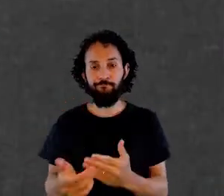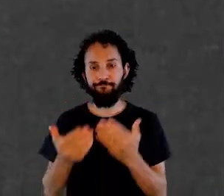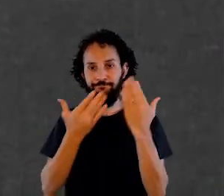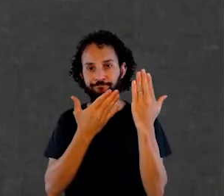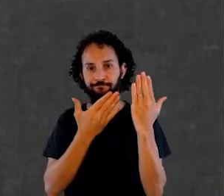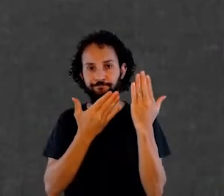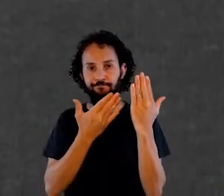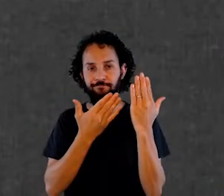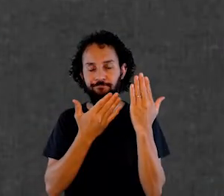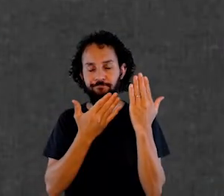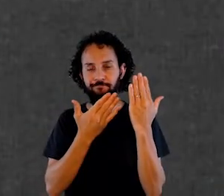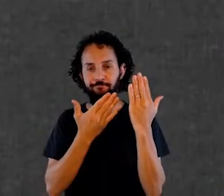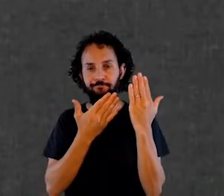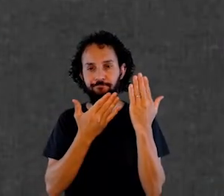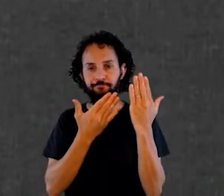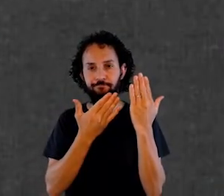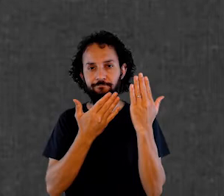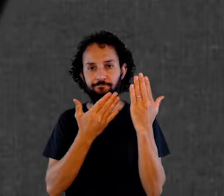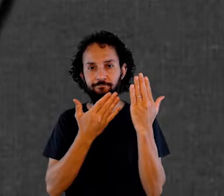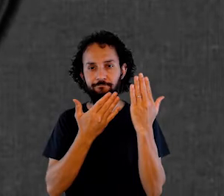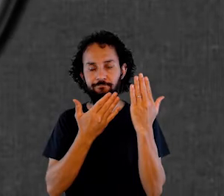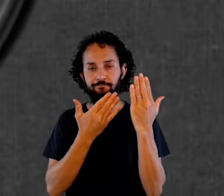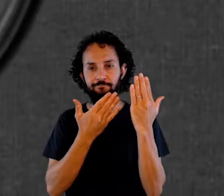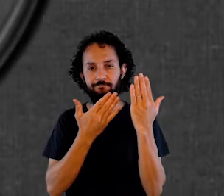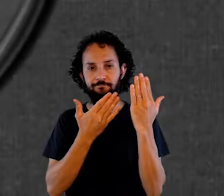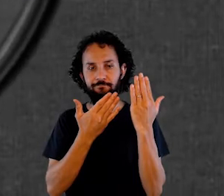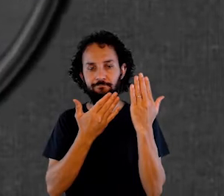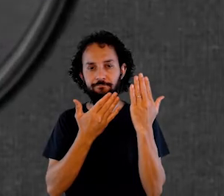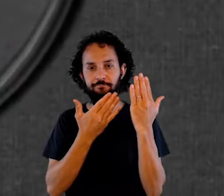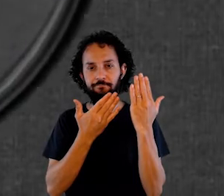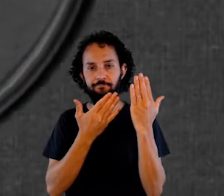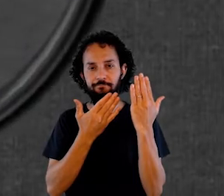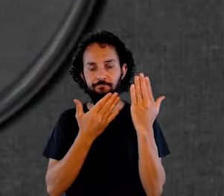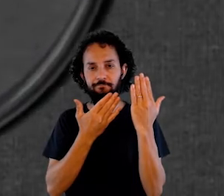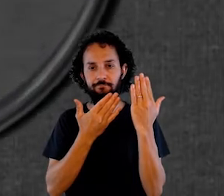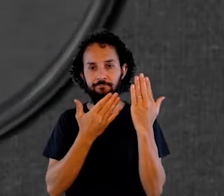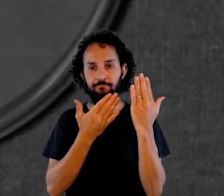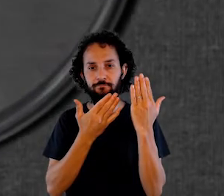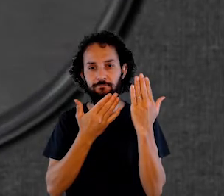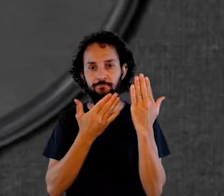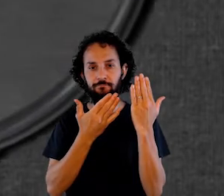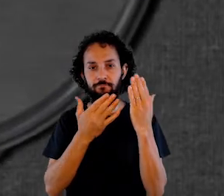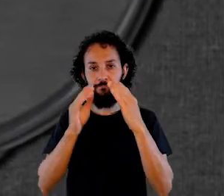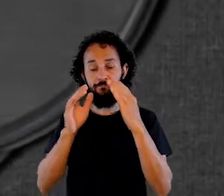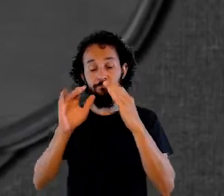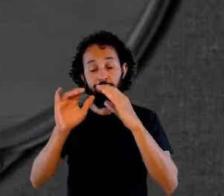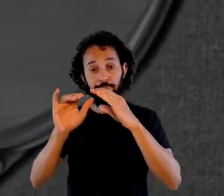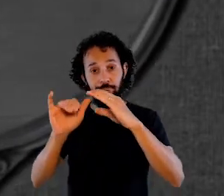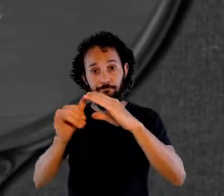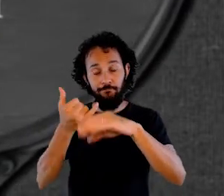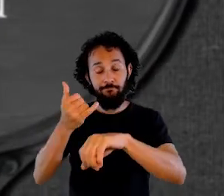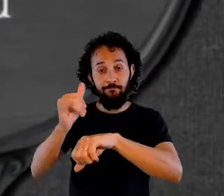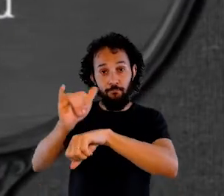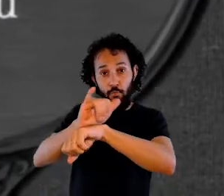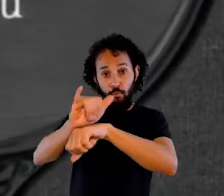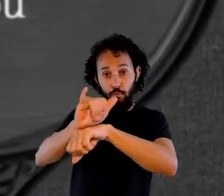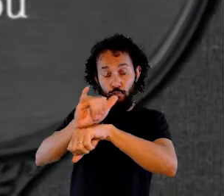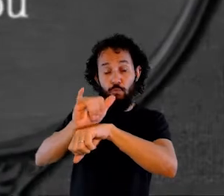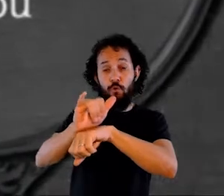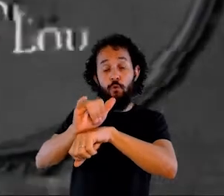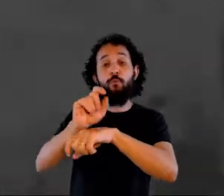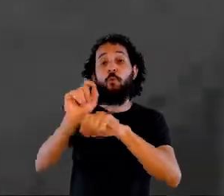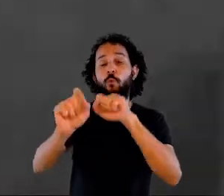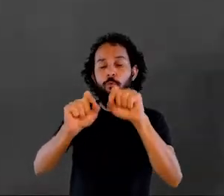@Kátia Low A no Instagram, Kátia Low no Facebook, ou se inscrever no canal Kátia Low do YouTube,